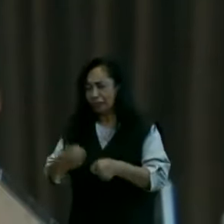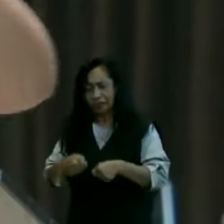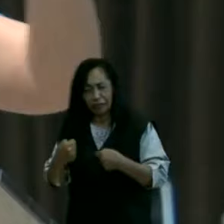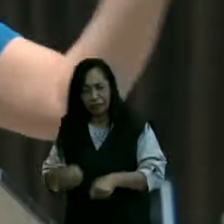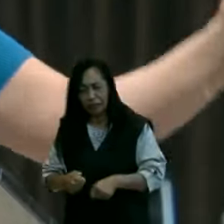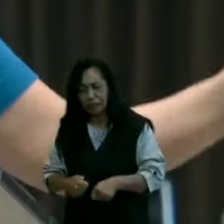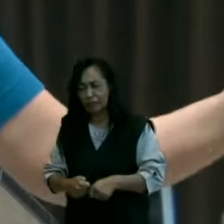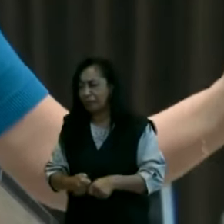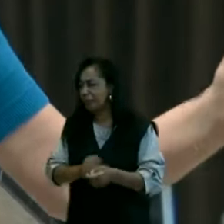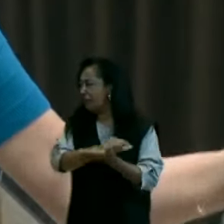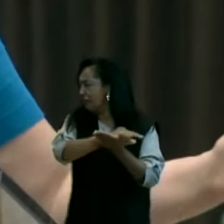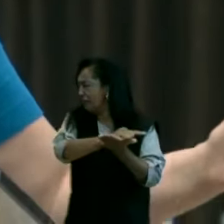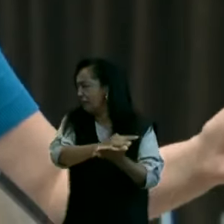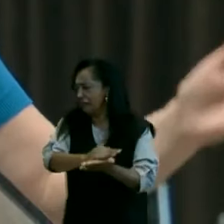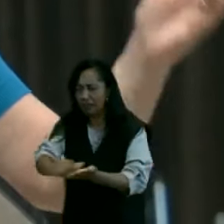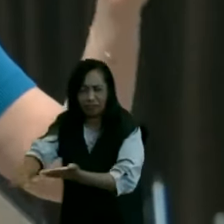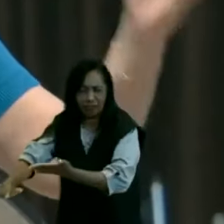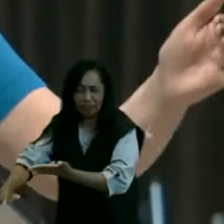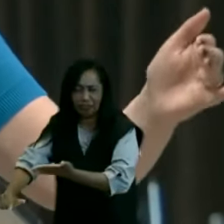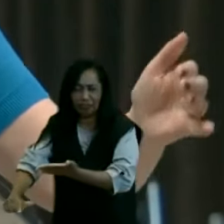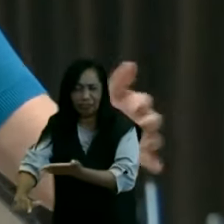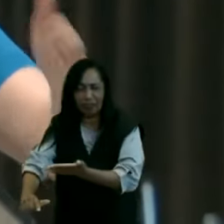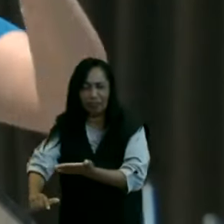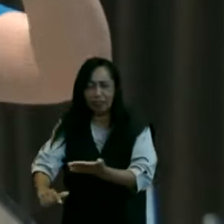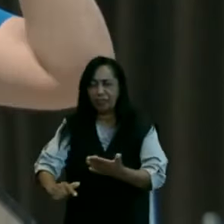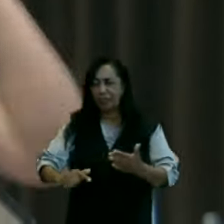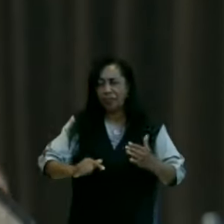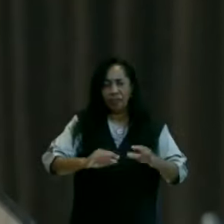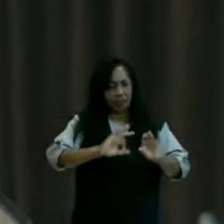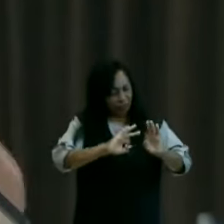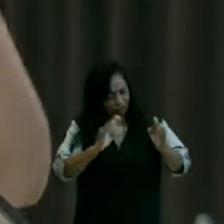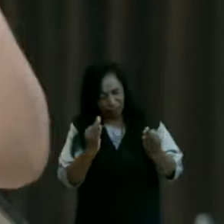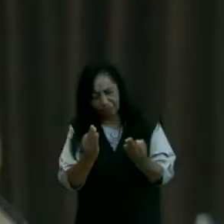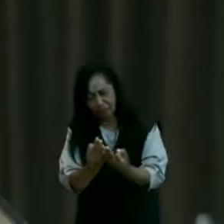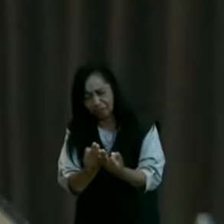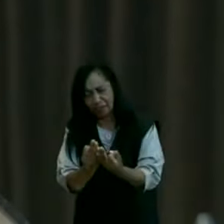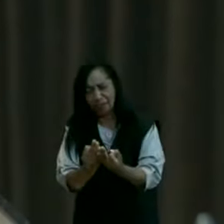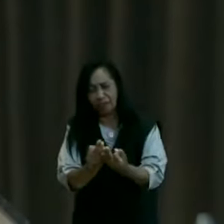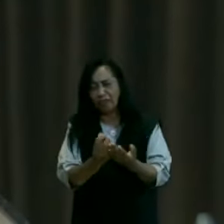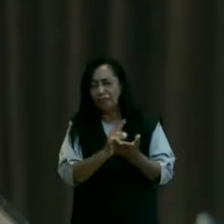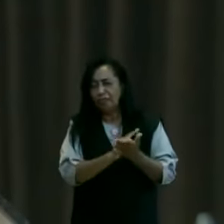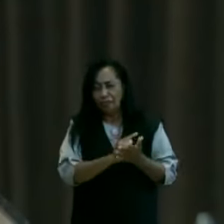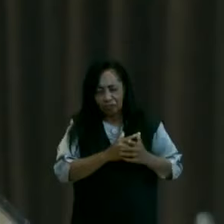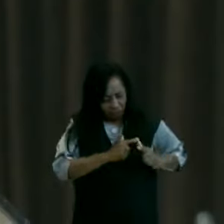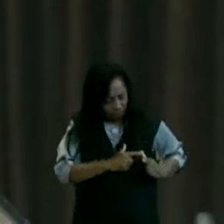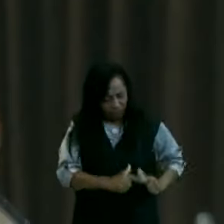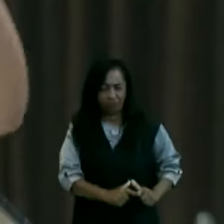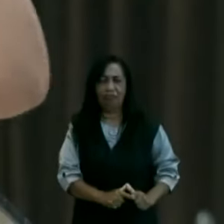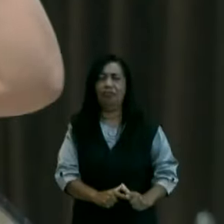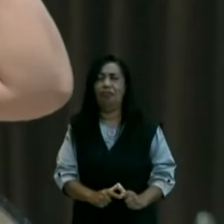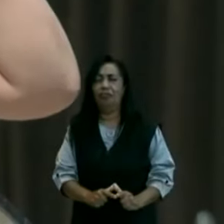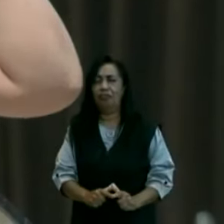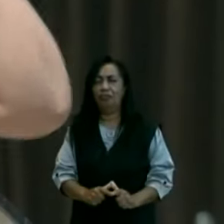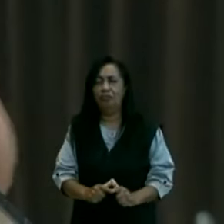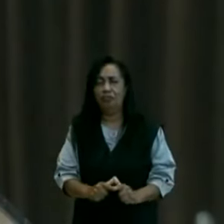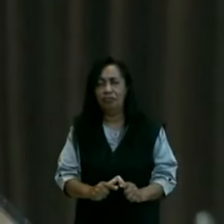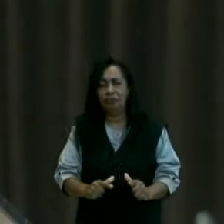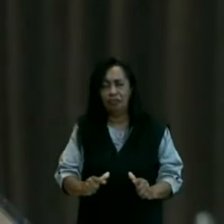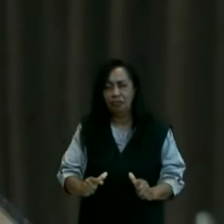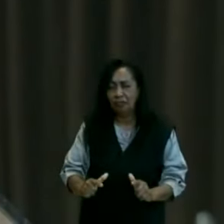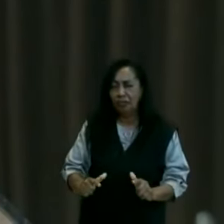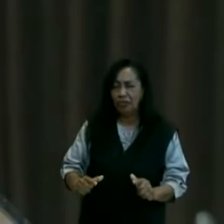casa, derrubando os altares que estavam ali de Baal e os postes de Aserá, aqueles